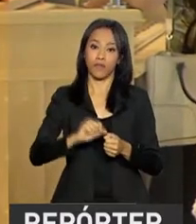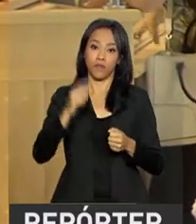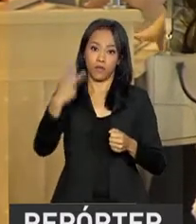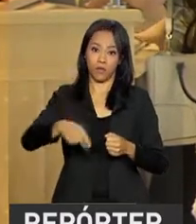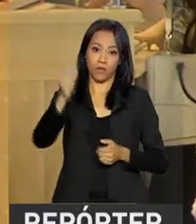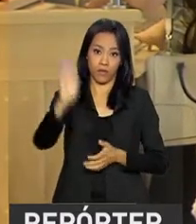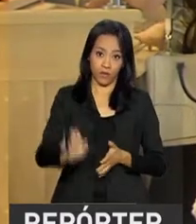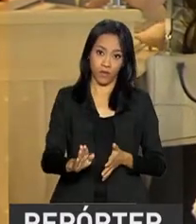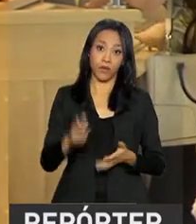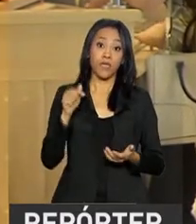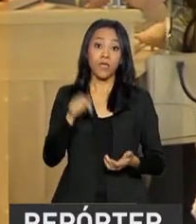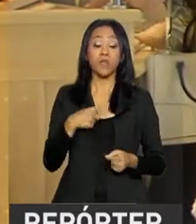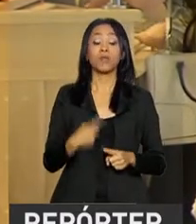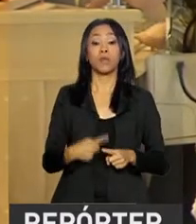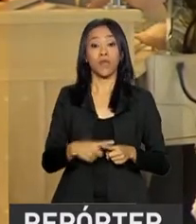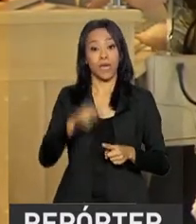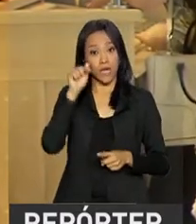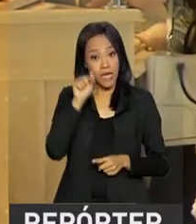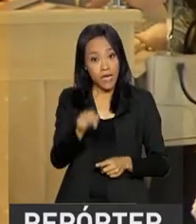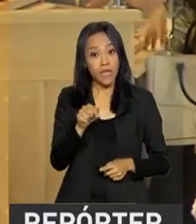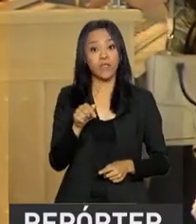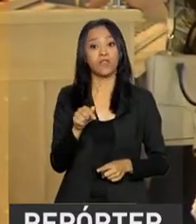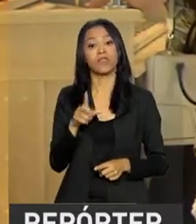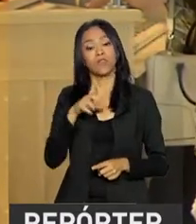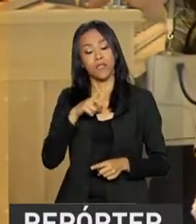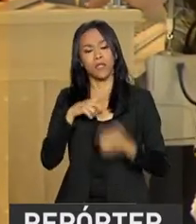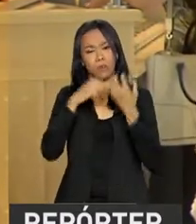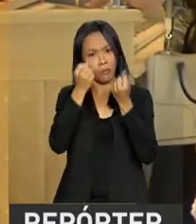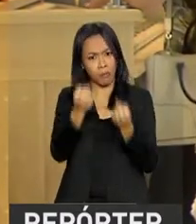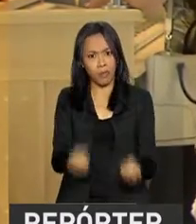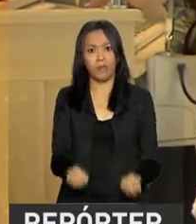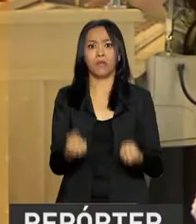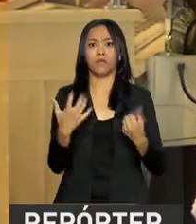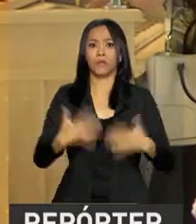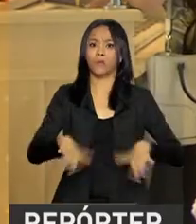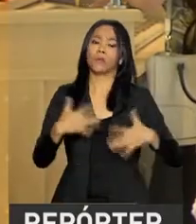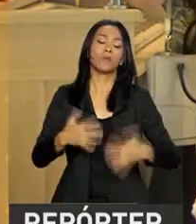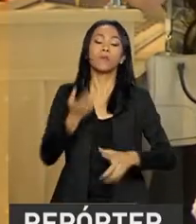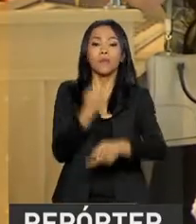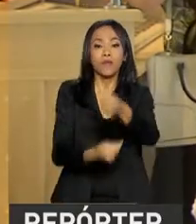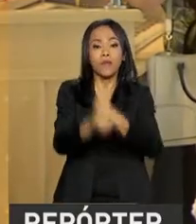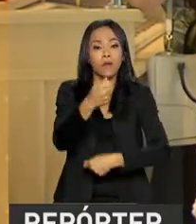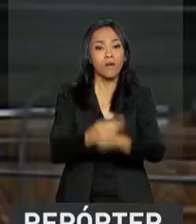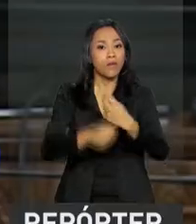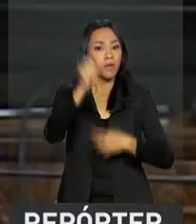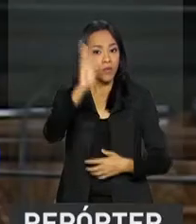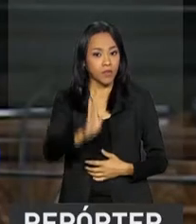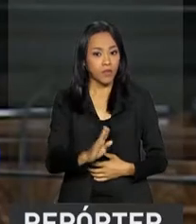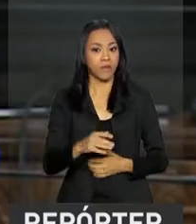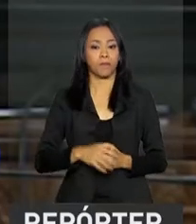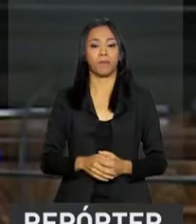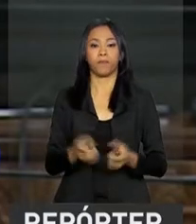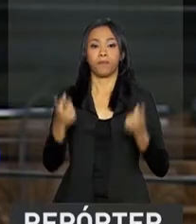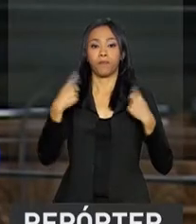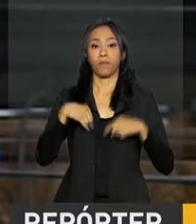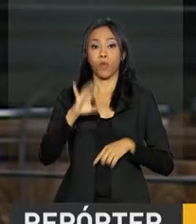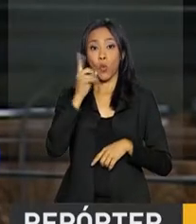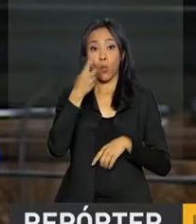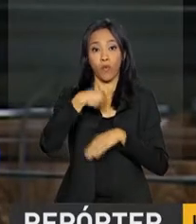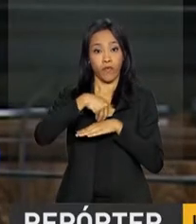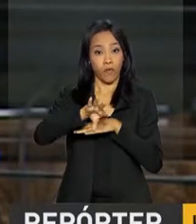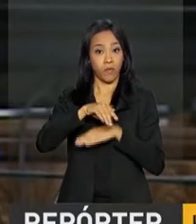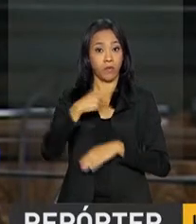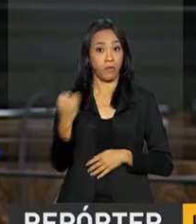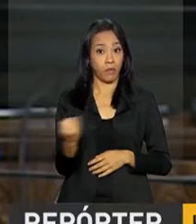país isto porque este item tem um peso considerável na economia brasileira um dado importante é que